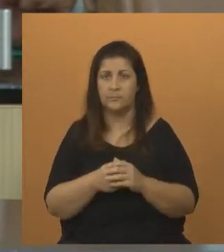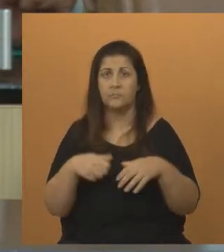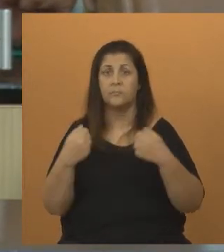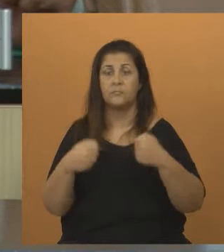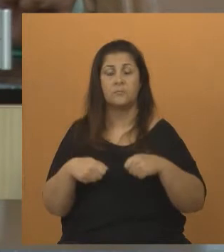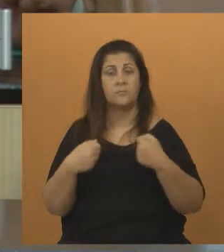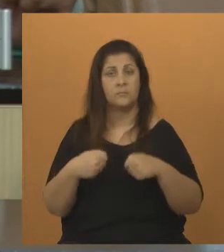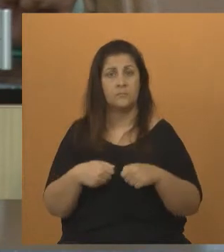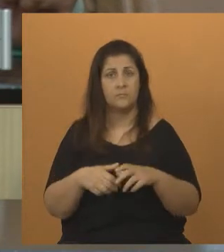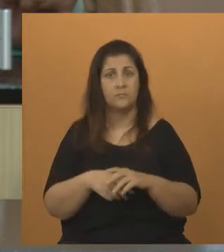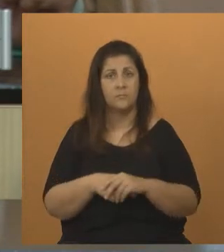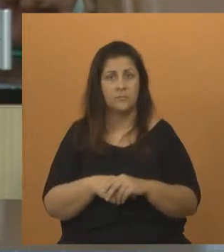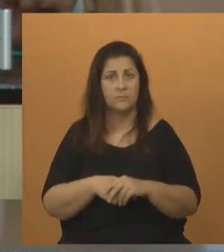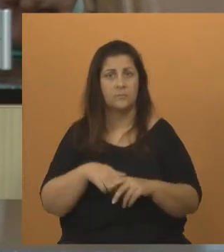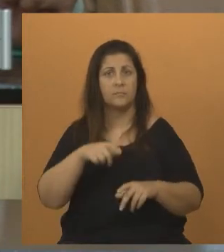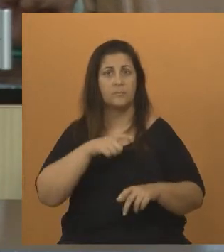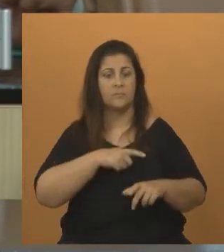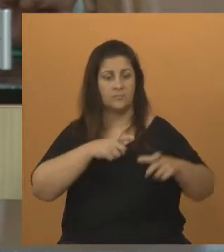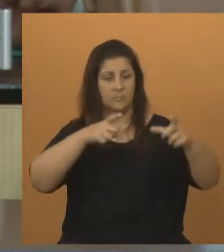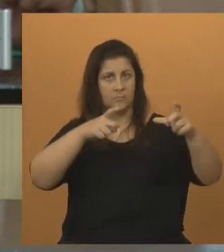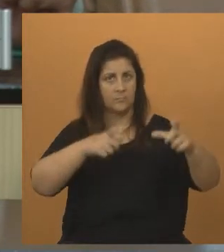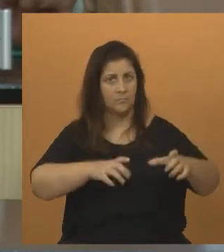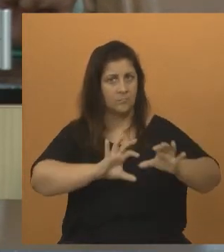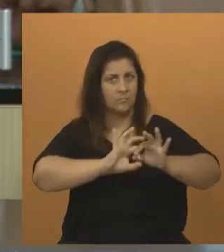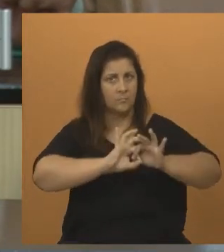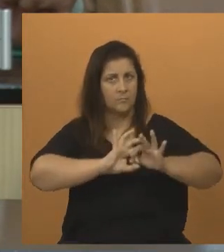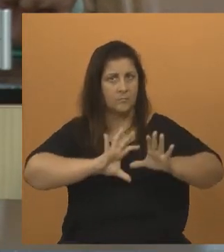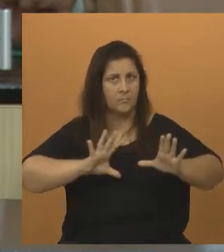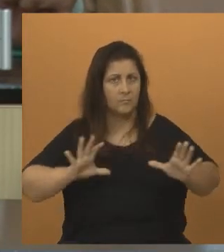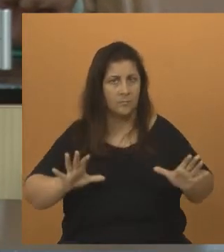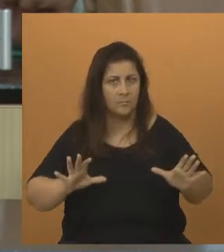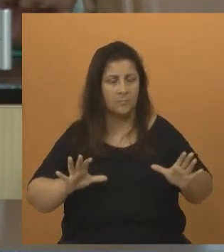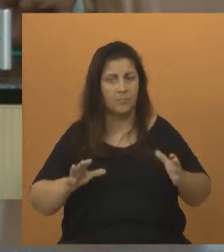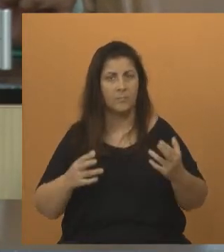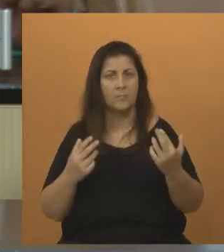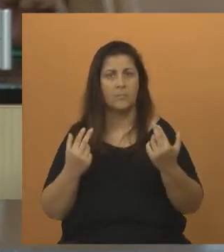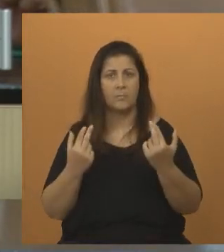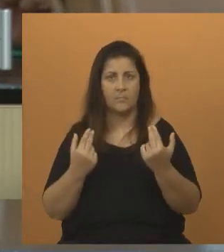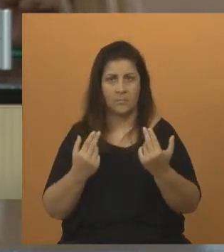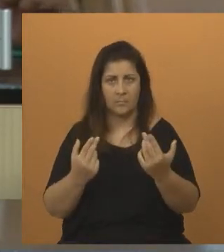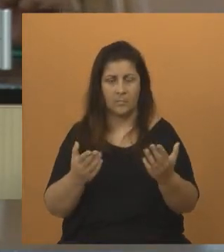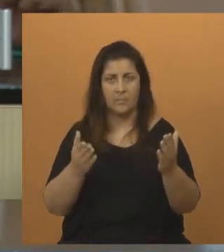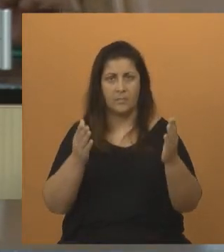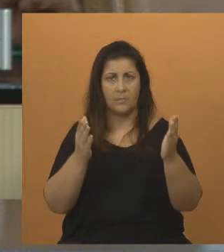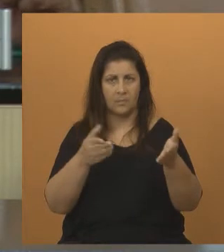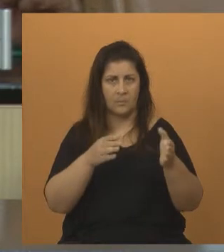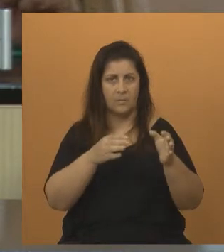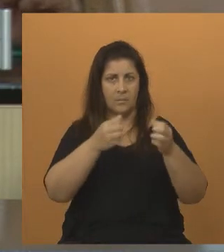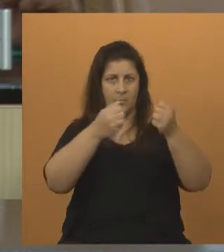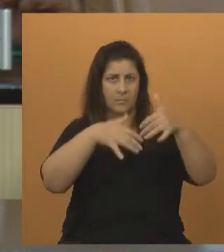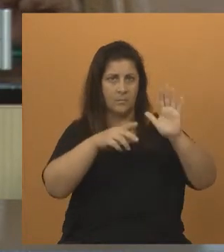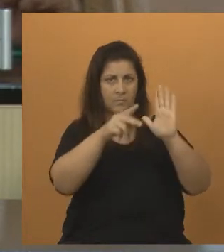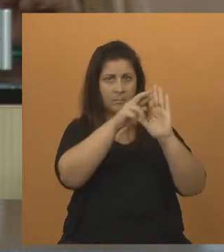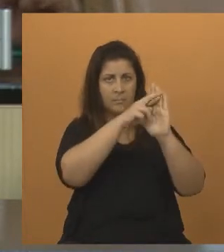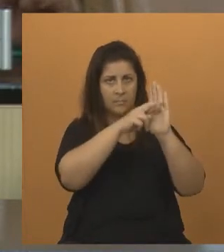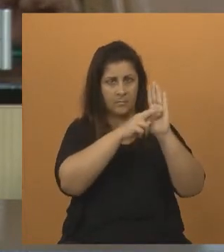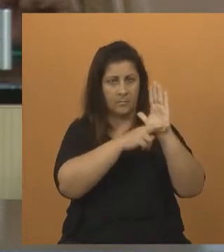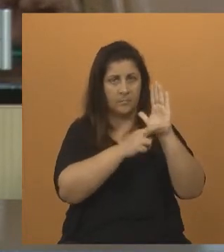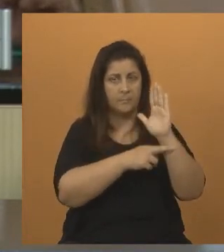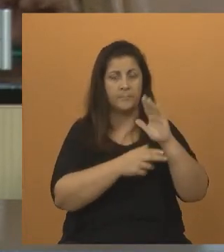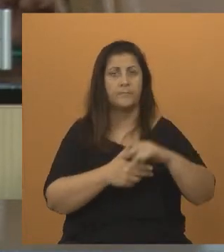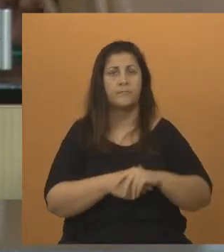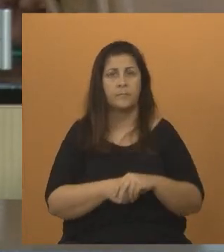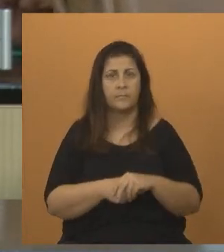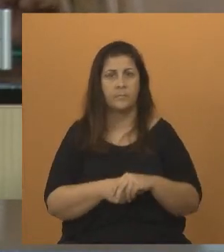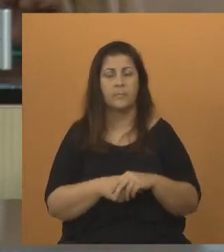que ter a área comum de acordo com os estabelecidos pelas normatizações. Então, tem que estar regular, e